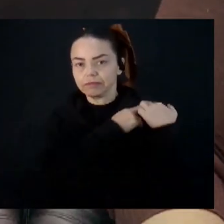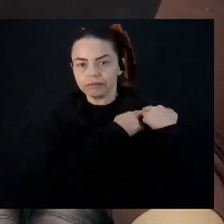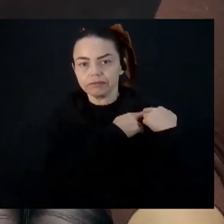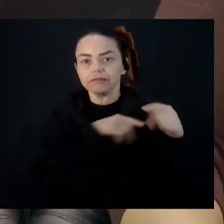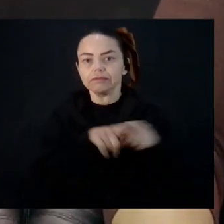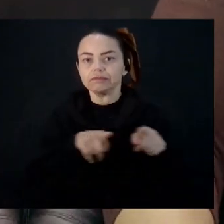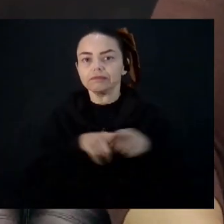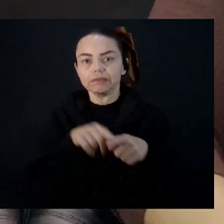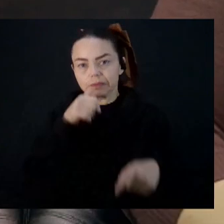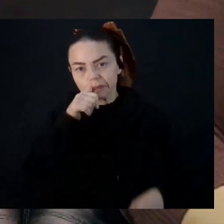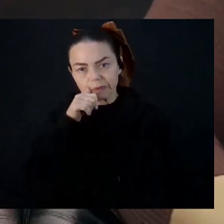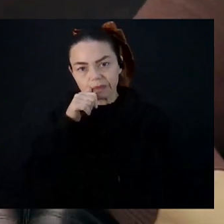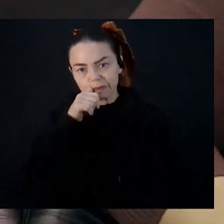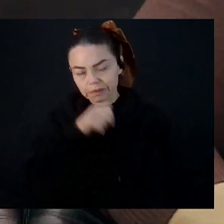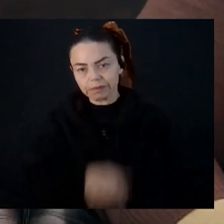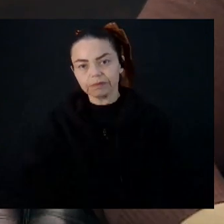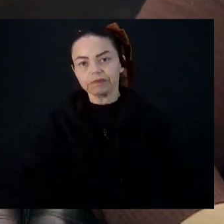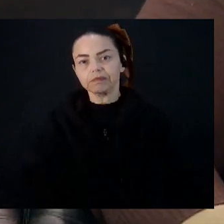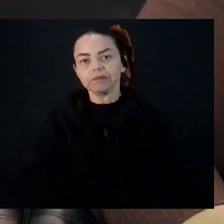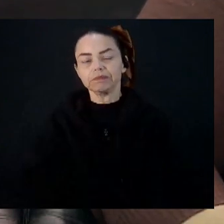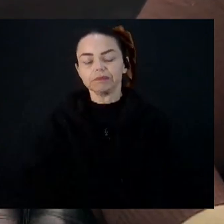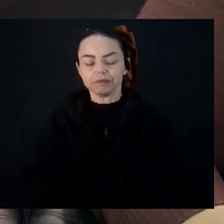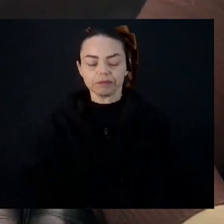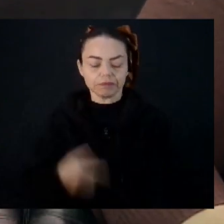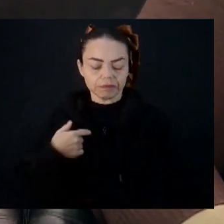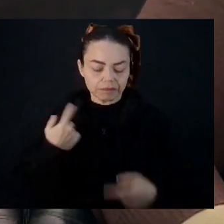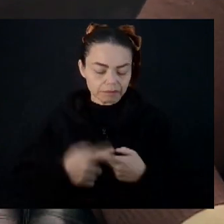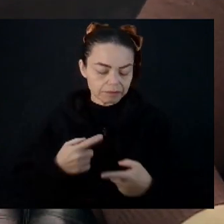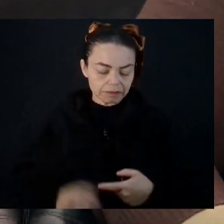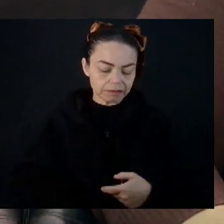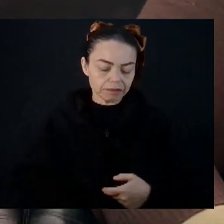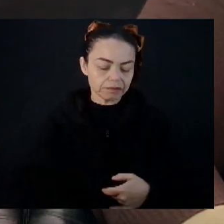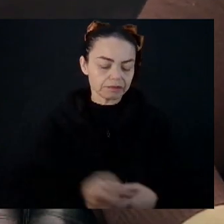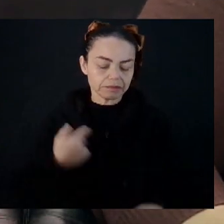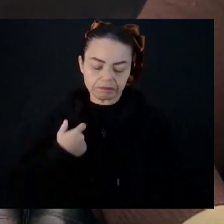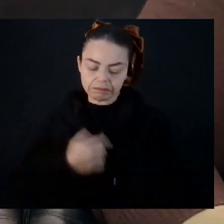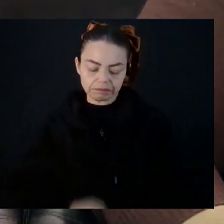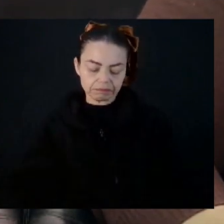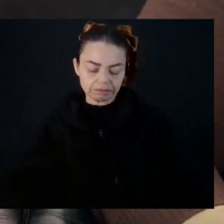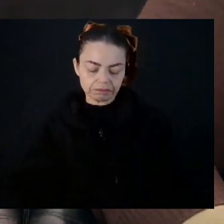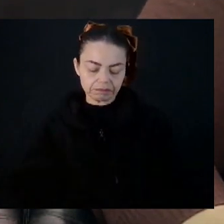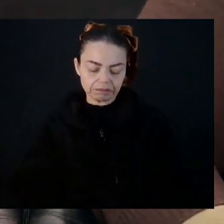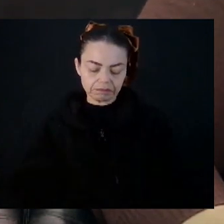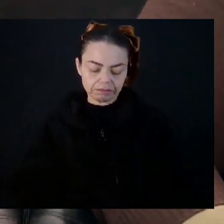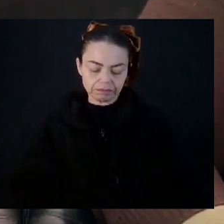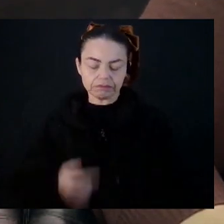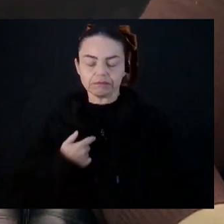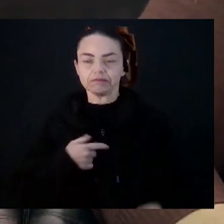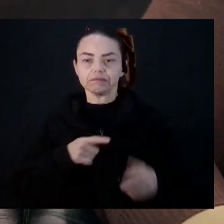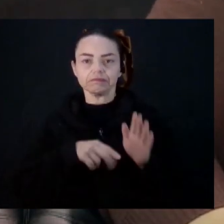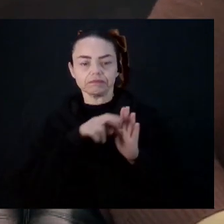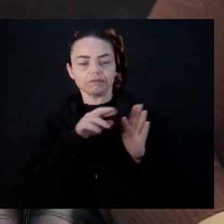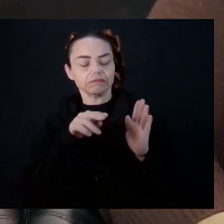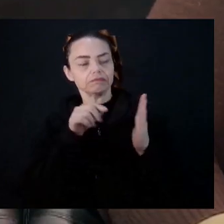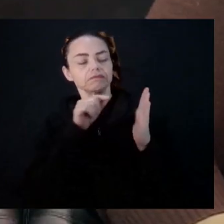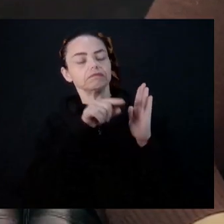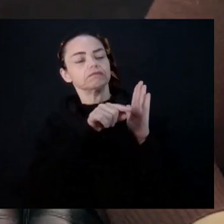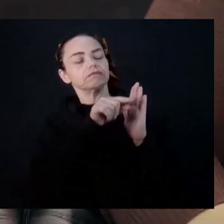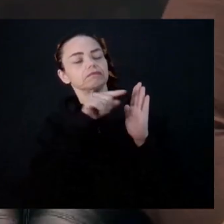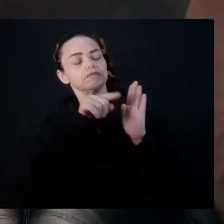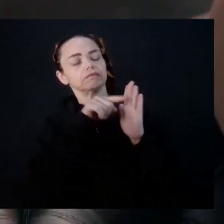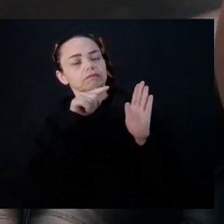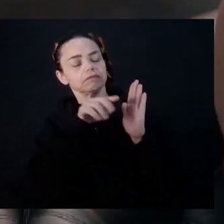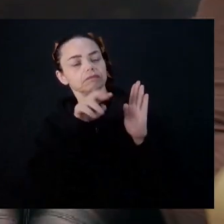também o entendimento, por que a criança ficou desconfortável. E a mãe fazer a listinha dela, fazer a análise dela sobre